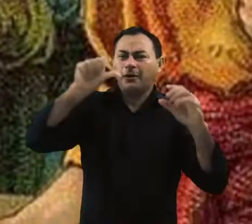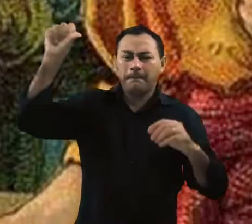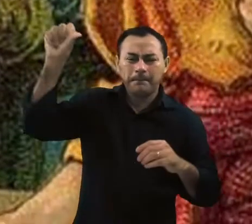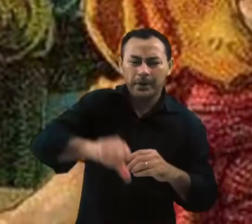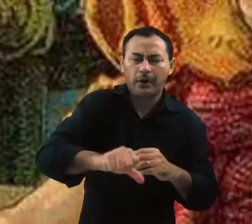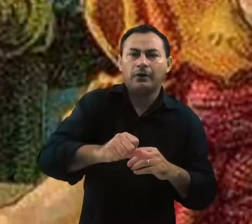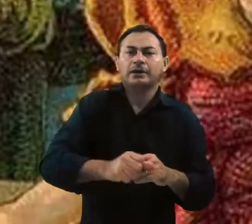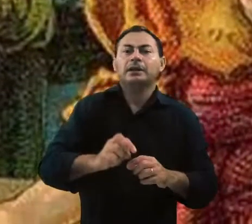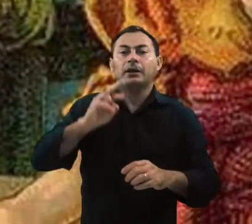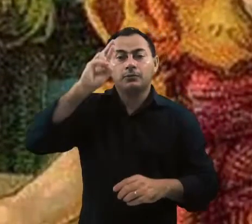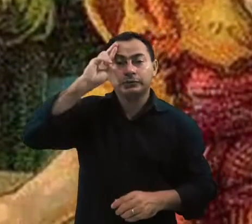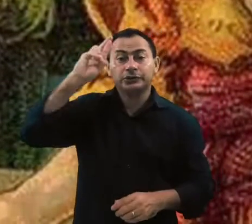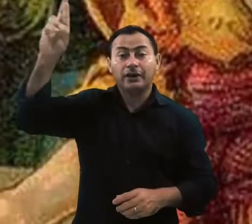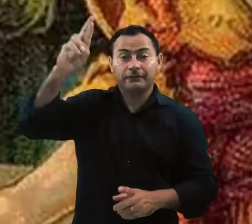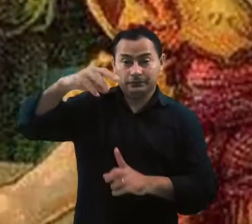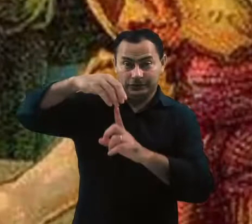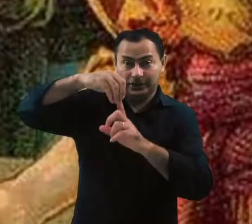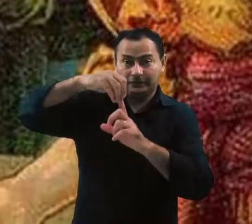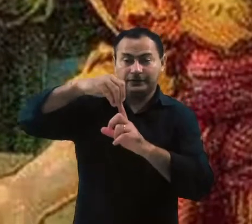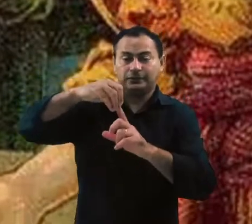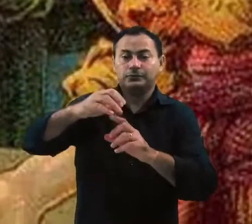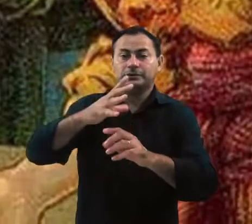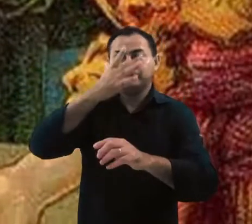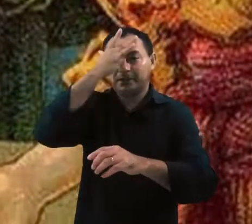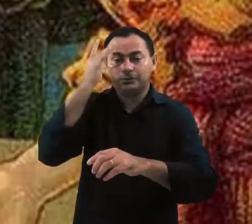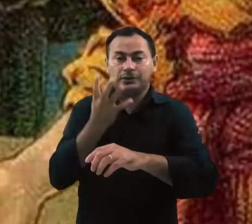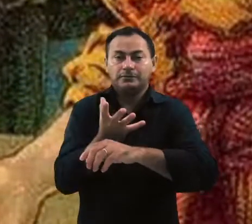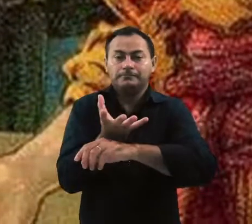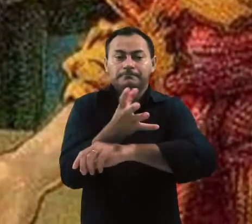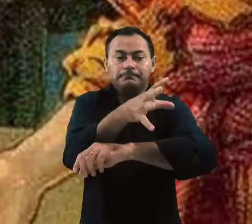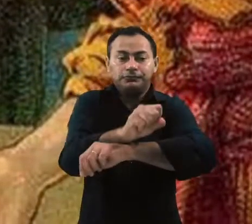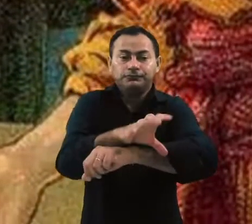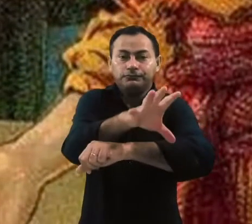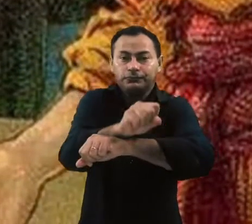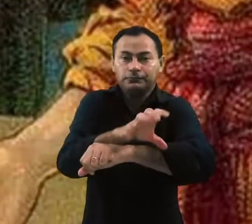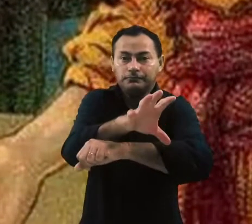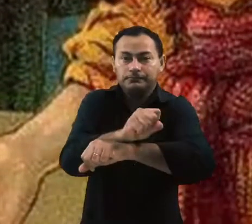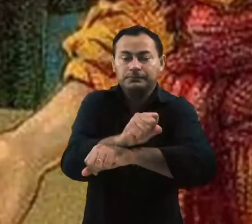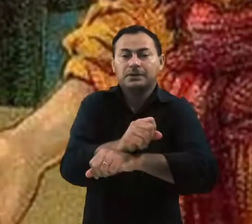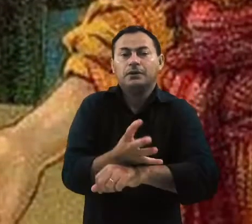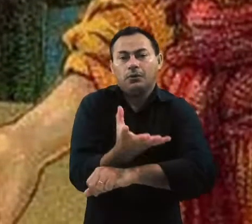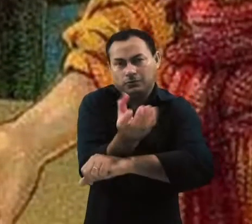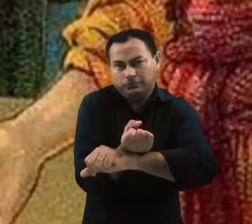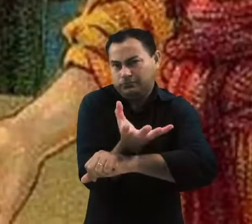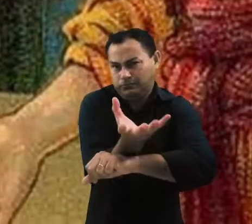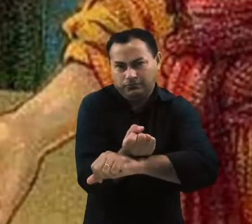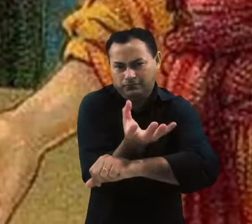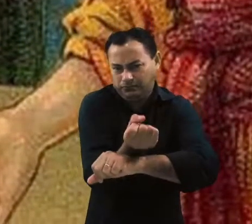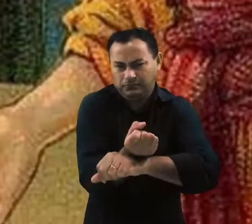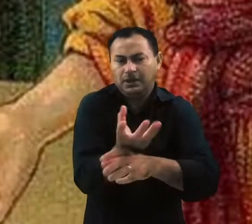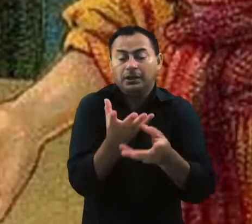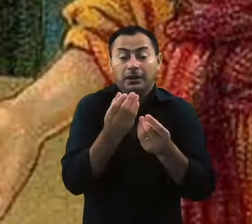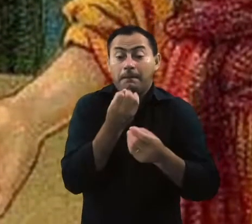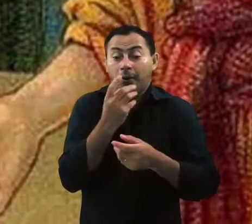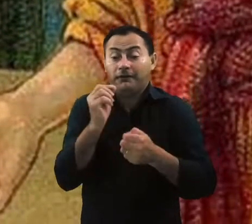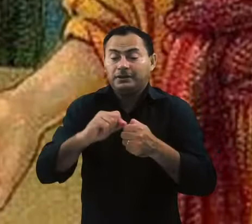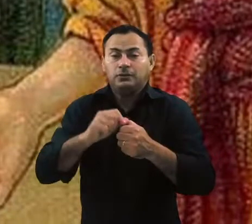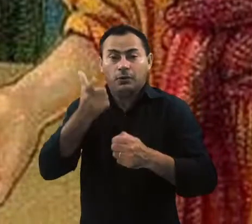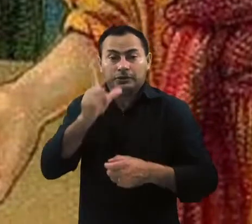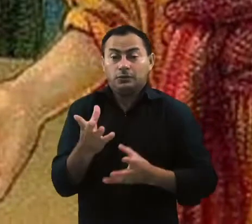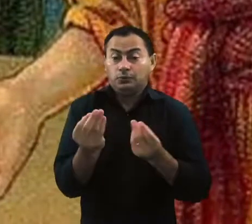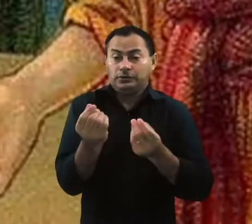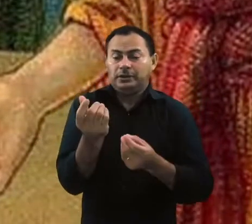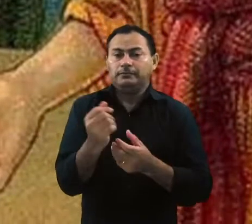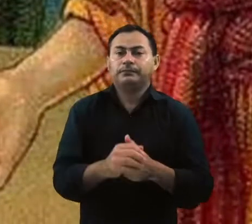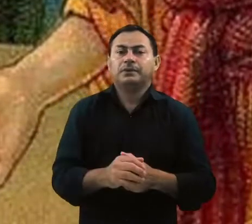pior do que isso era pior do que ele era um chefe dos publicanos e qual era muito bom no que fazia Ganhou muito dinheiro